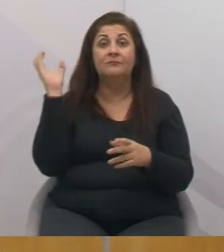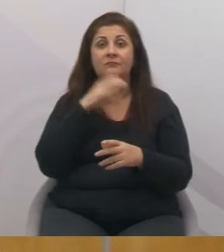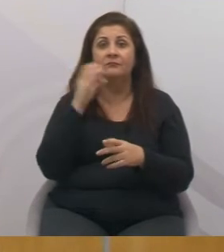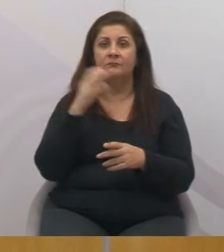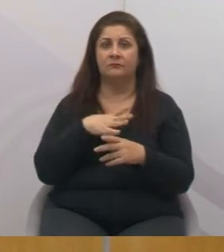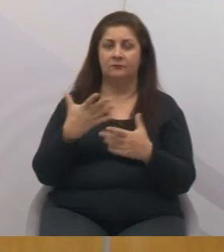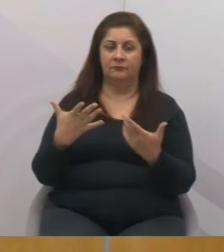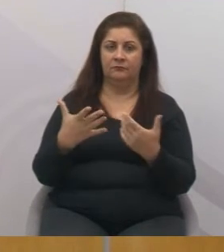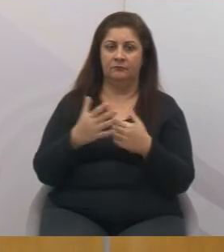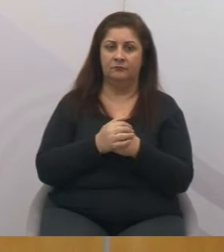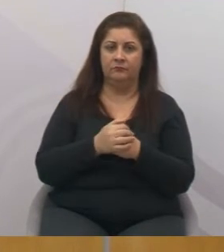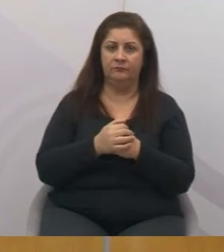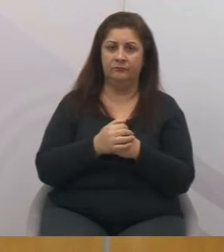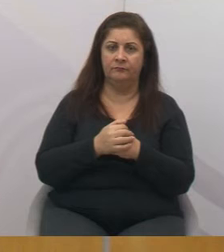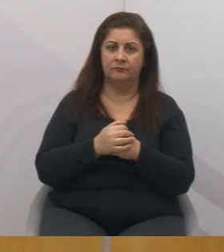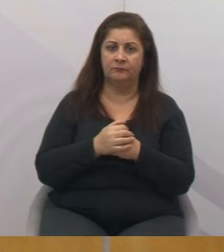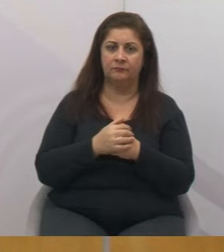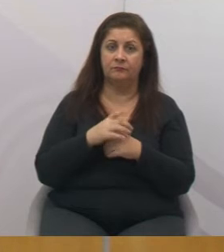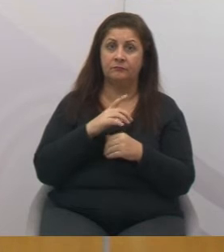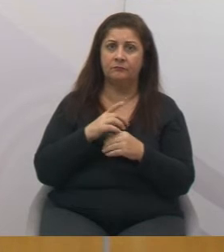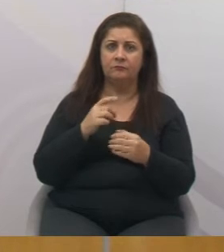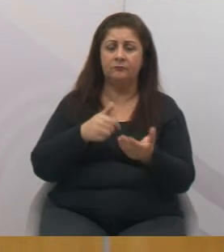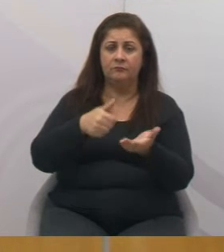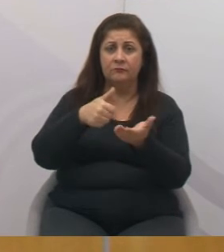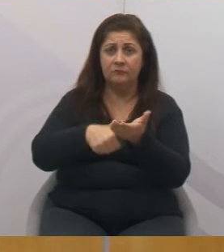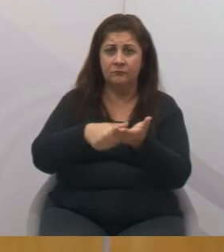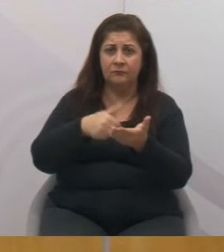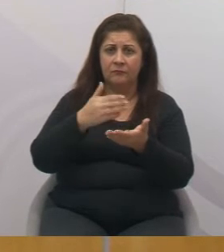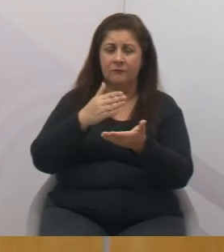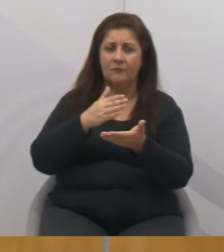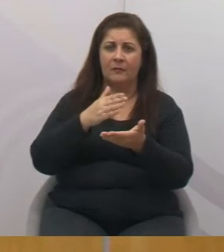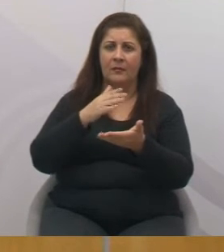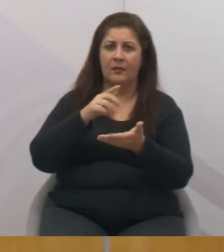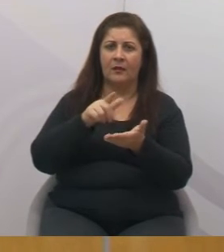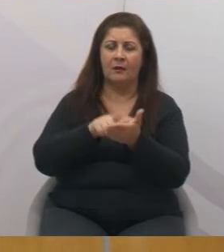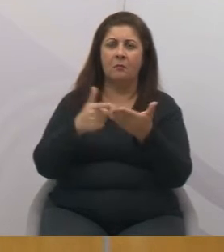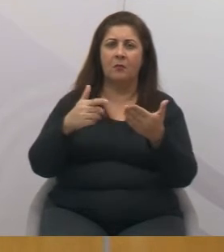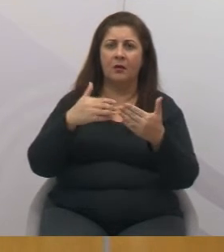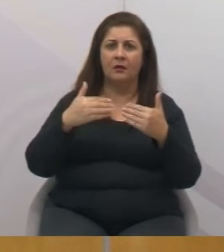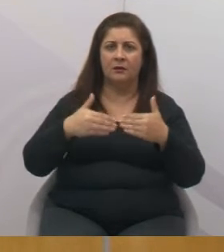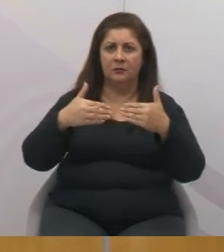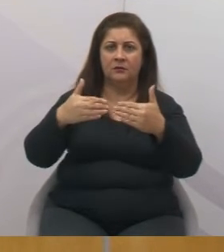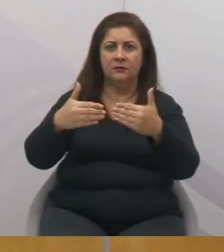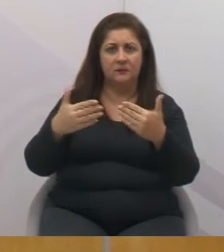imediatamente, colocar ela no processo licitatório, já agora em dezembro, Roninha.